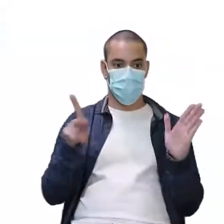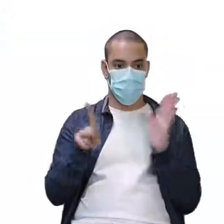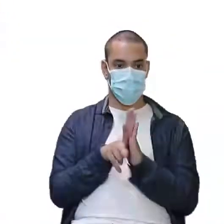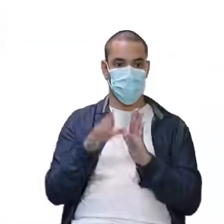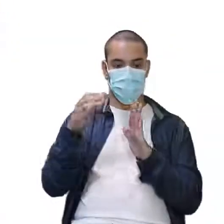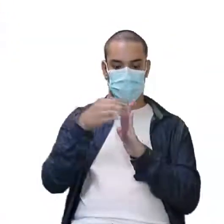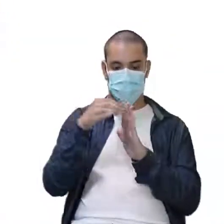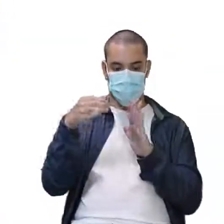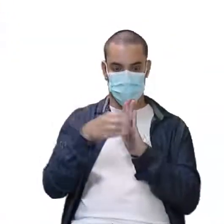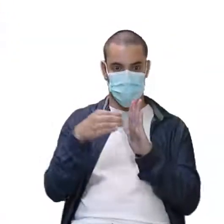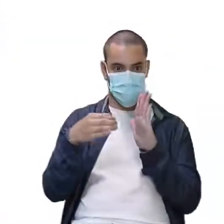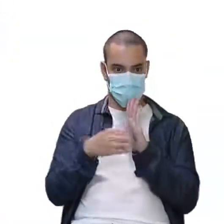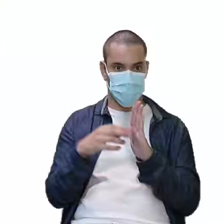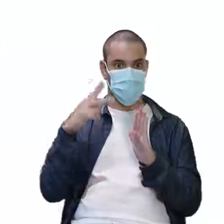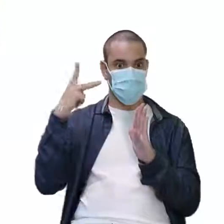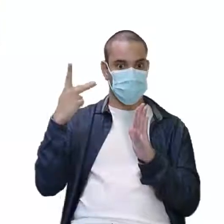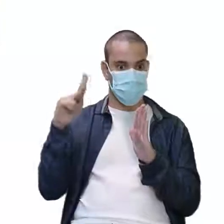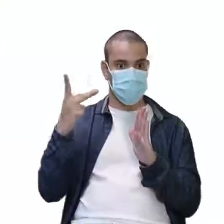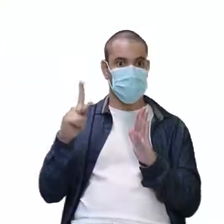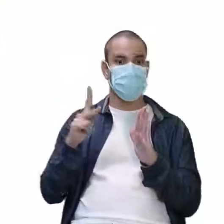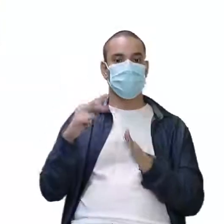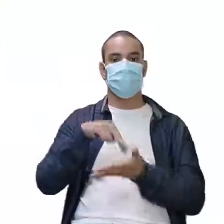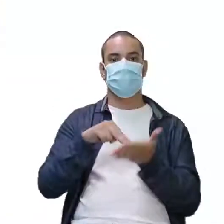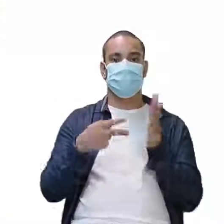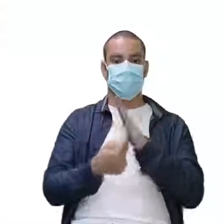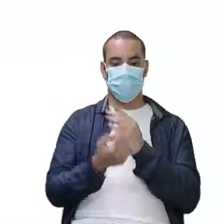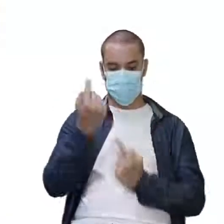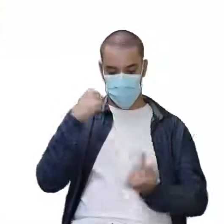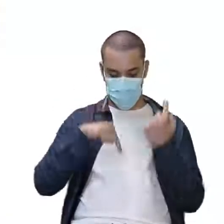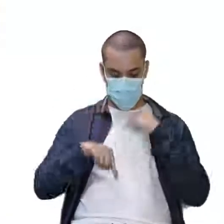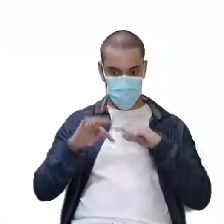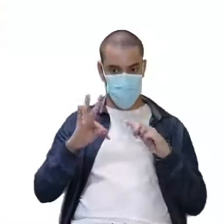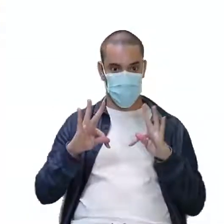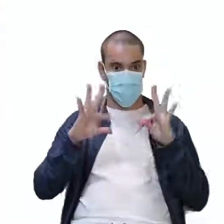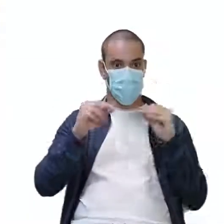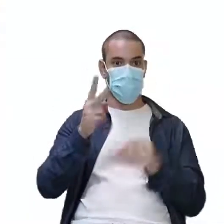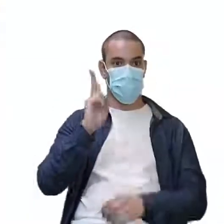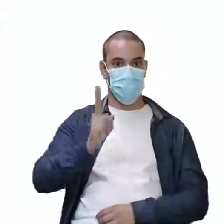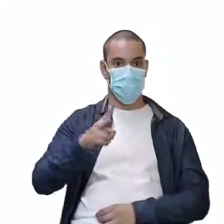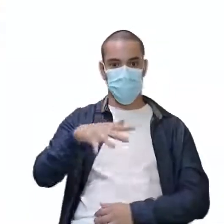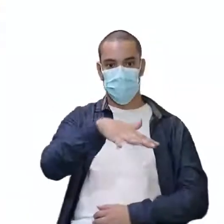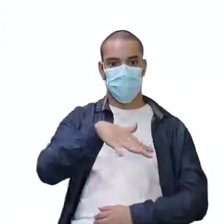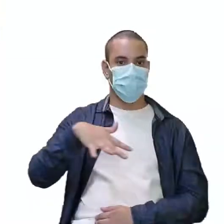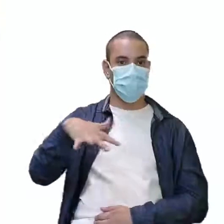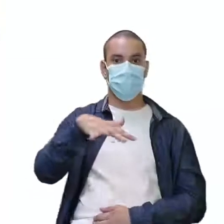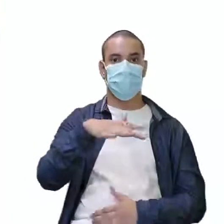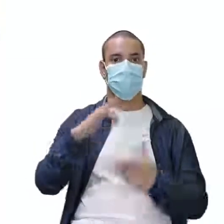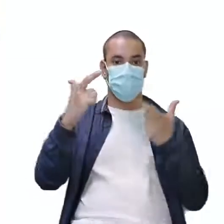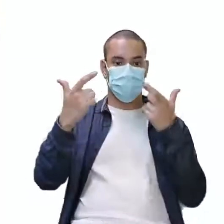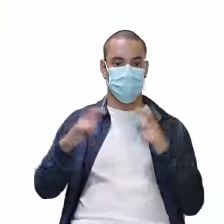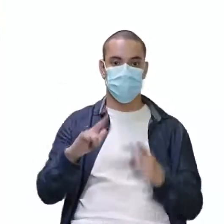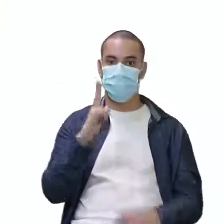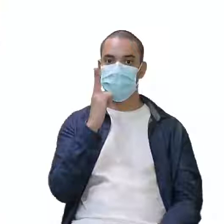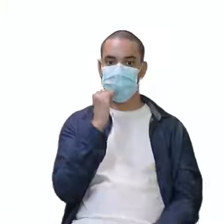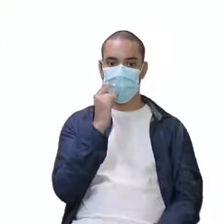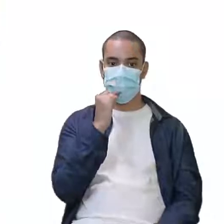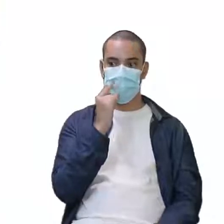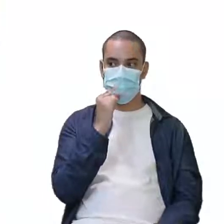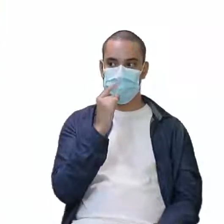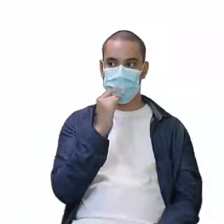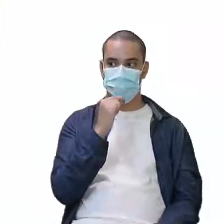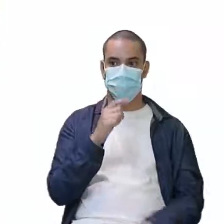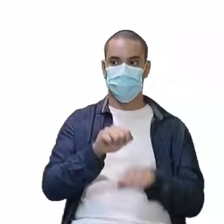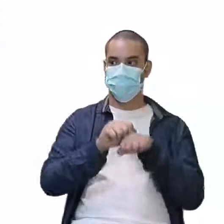cracas, que são crustáceos, né? São grupos de organismos que estão todos no mesmo ambiente, aonde? Na água do